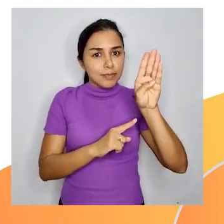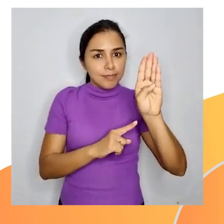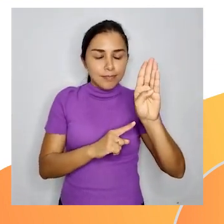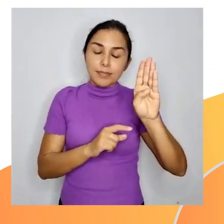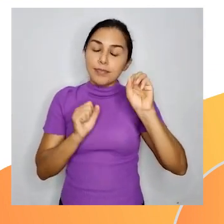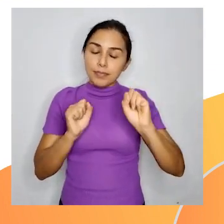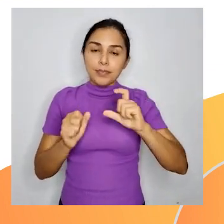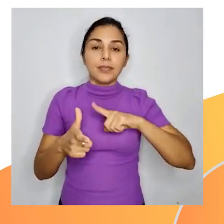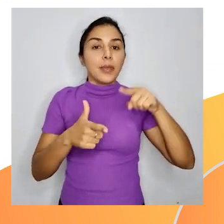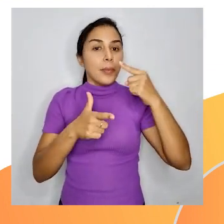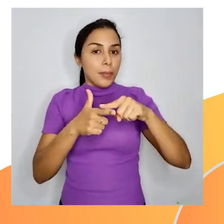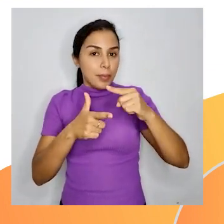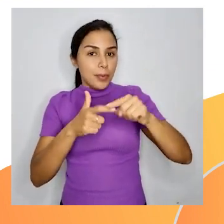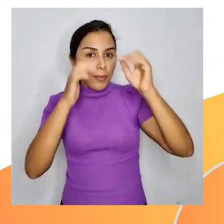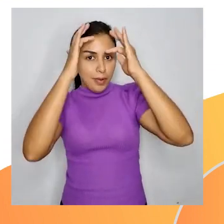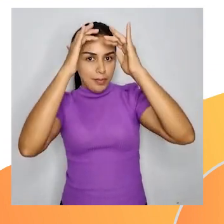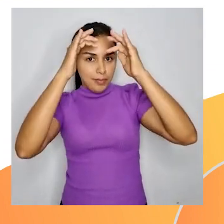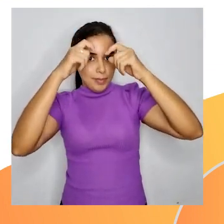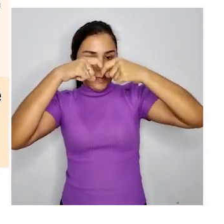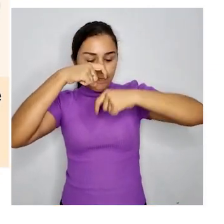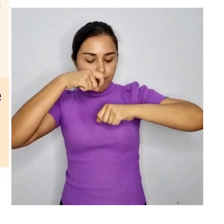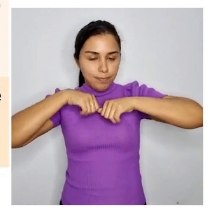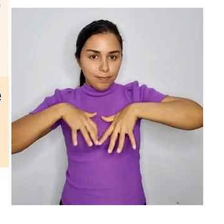muitos prejuízos ao sistema nervoso central.